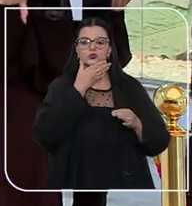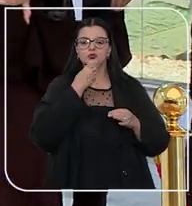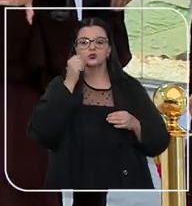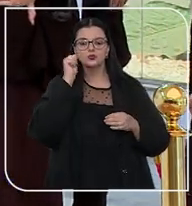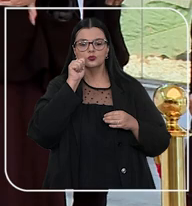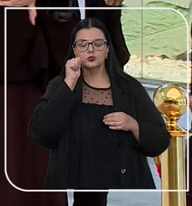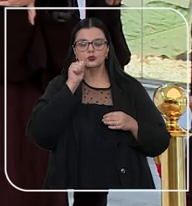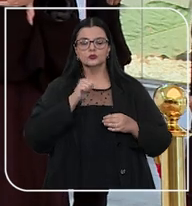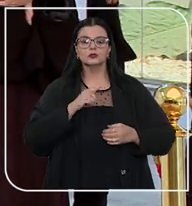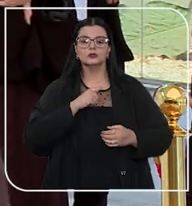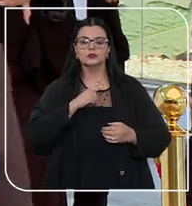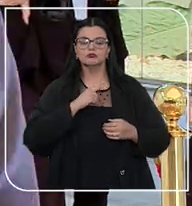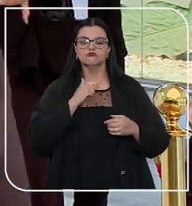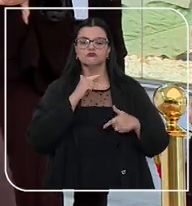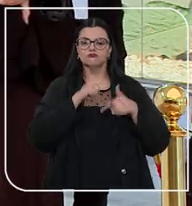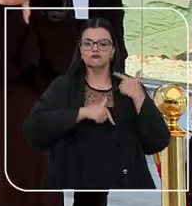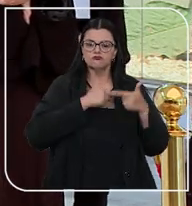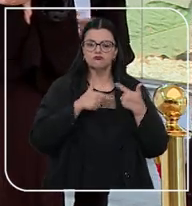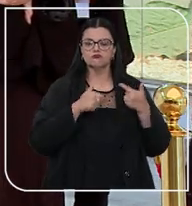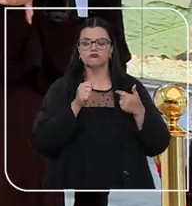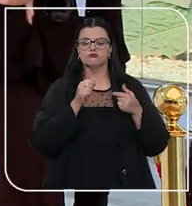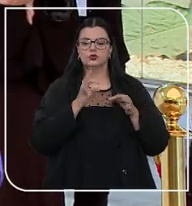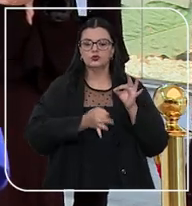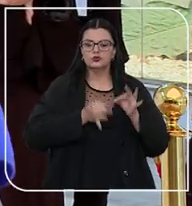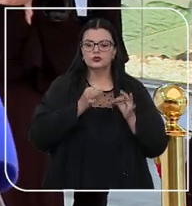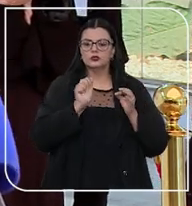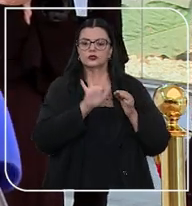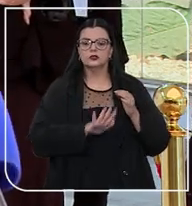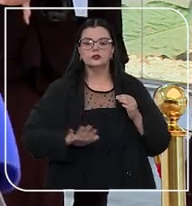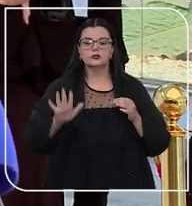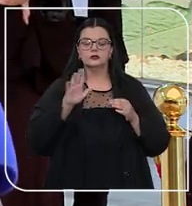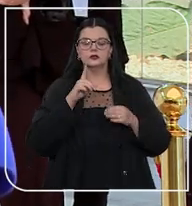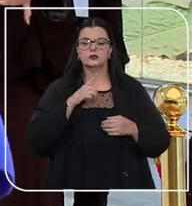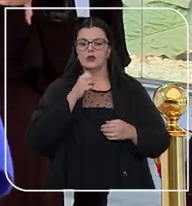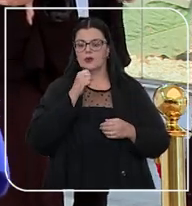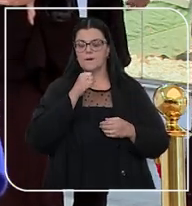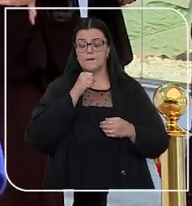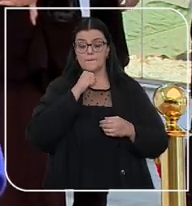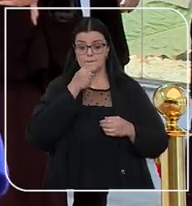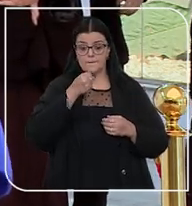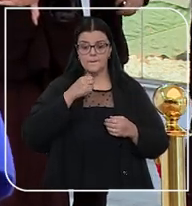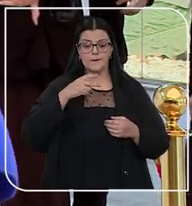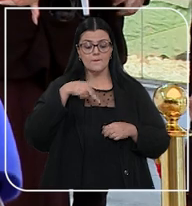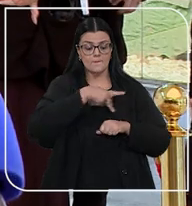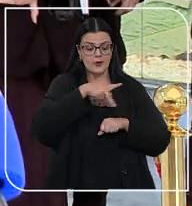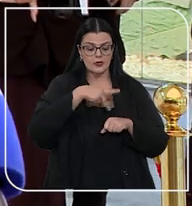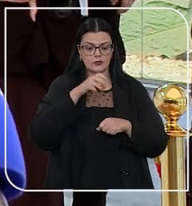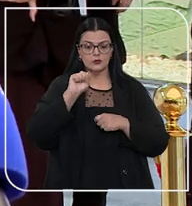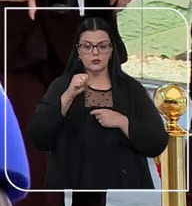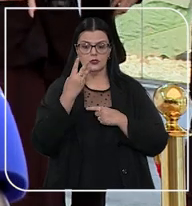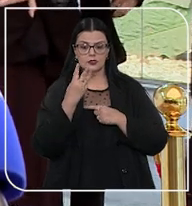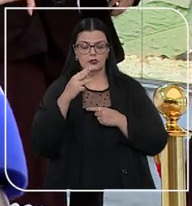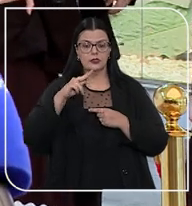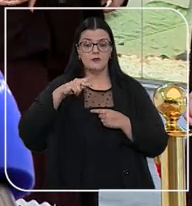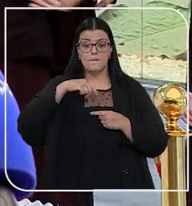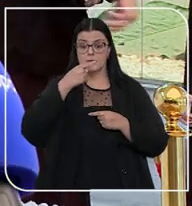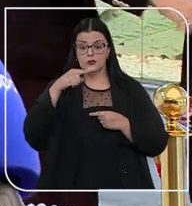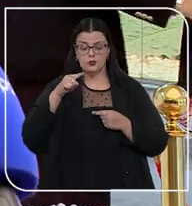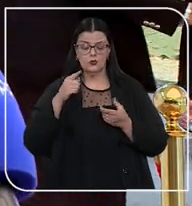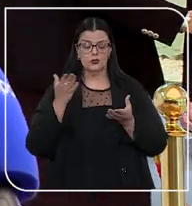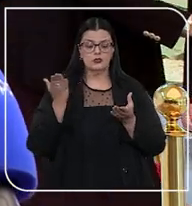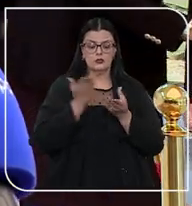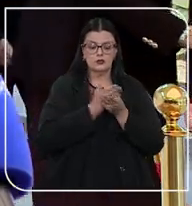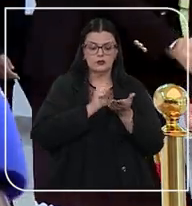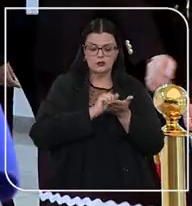dos homens e das mulheres que fazem o judiciário nacional. Como disse no meu discurso, nenhum país do mundo tem 83 milhões de processos